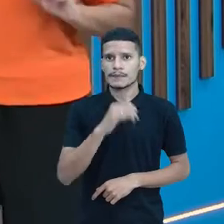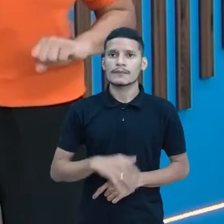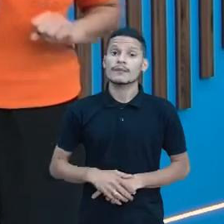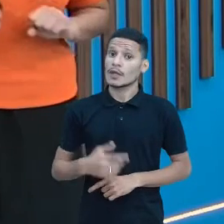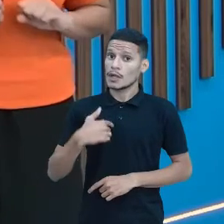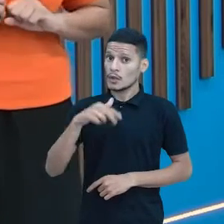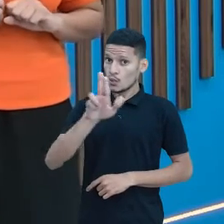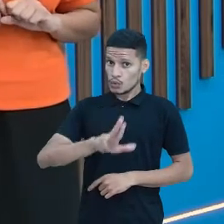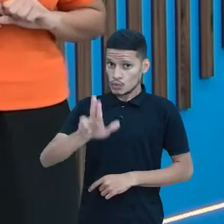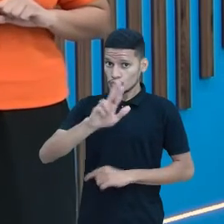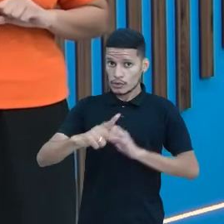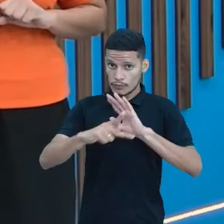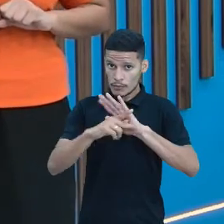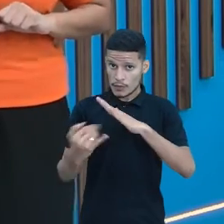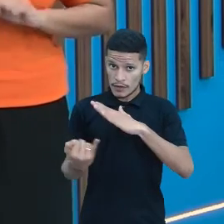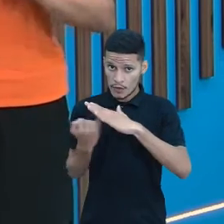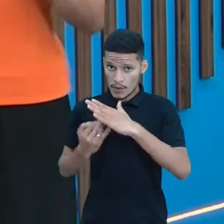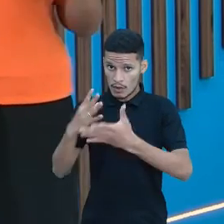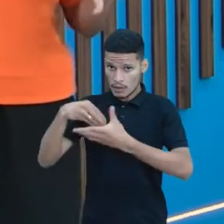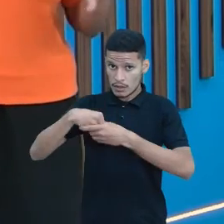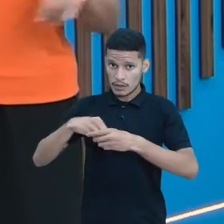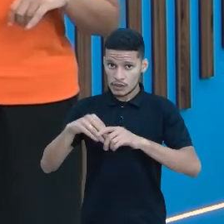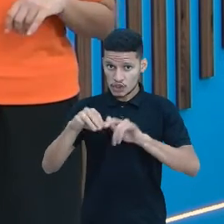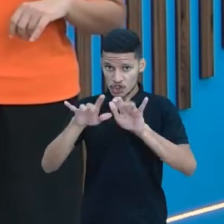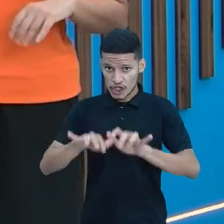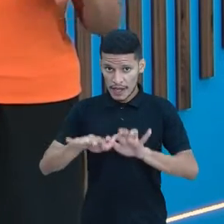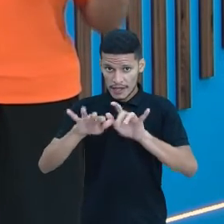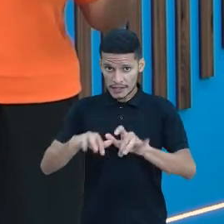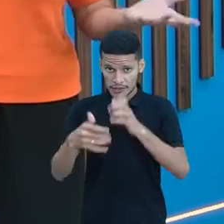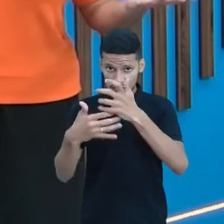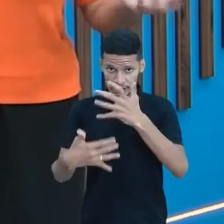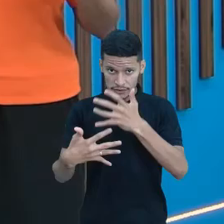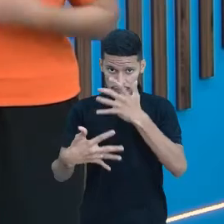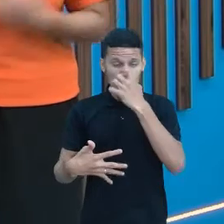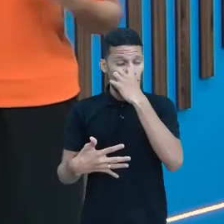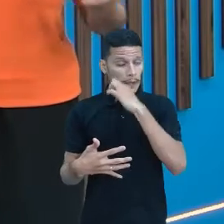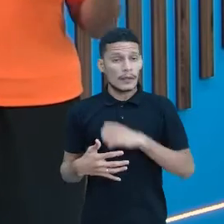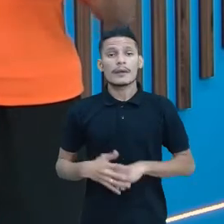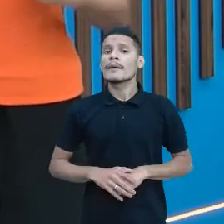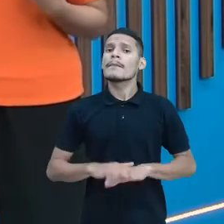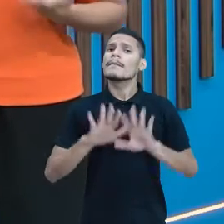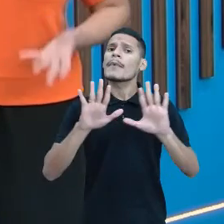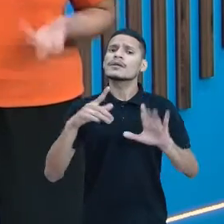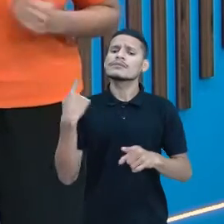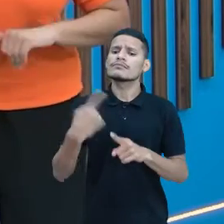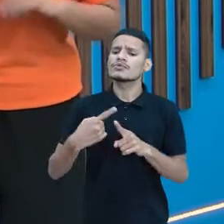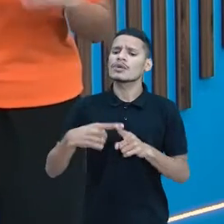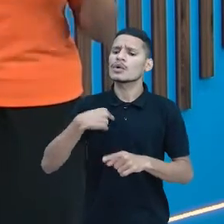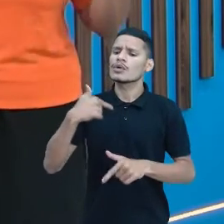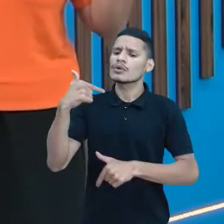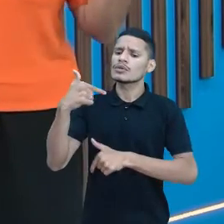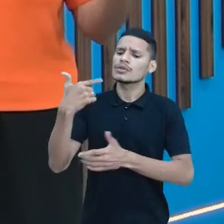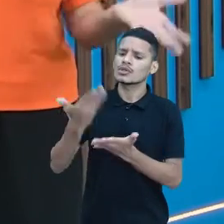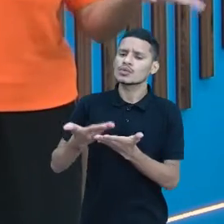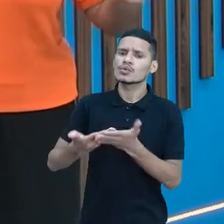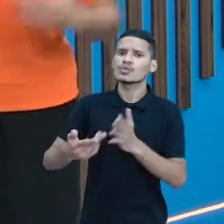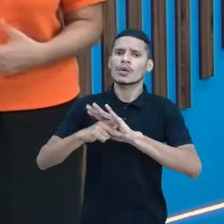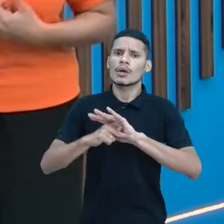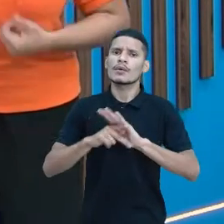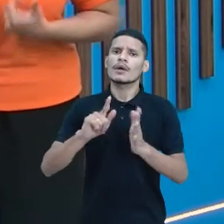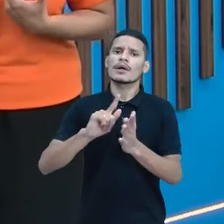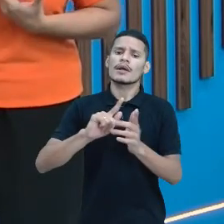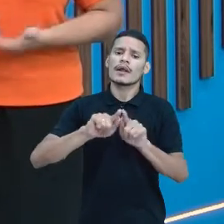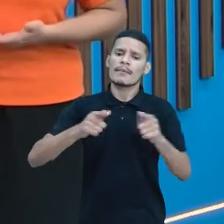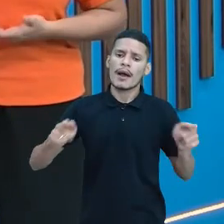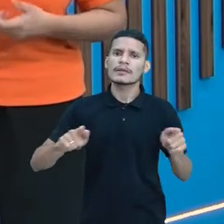uso bastante a linguagem informal no chat, bastante. Mas, porque trabalho com gramática, porque sou professora, porque